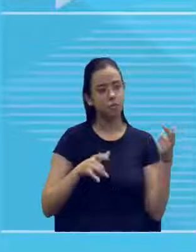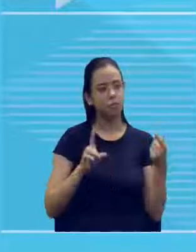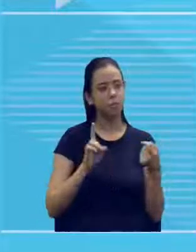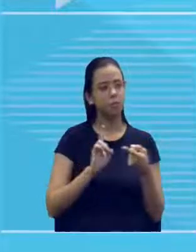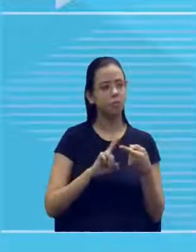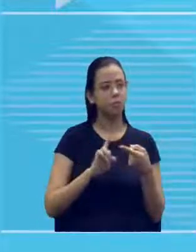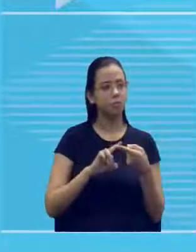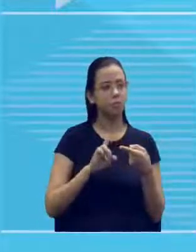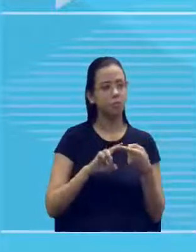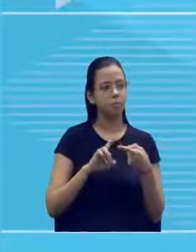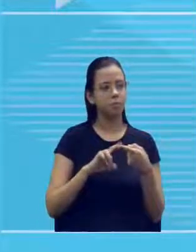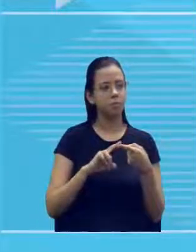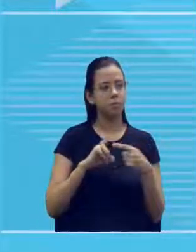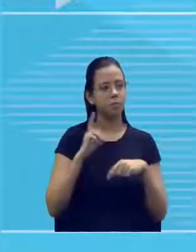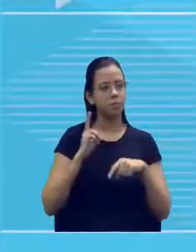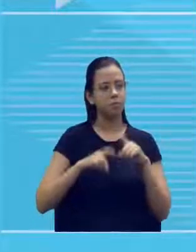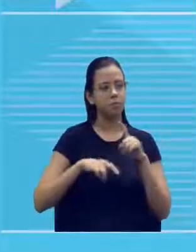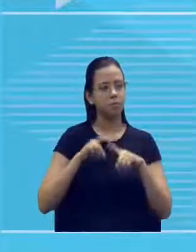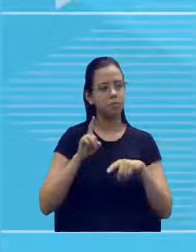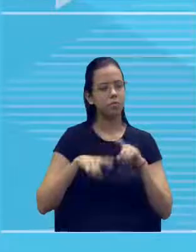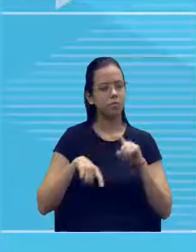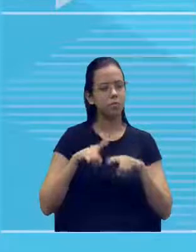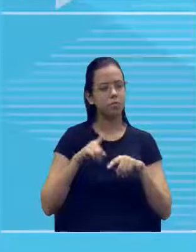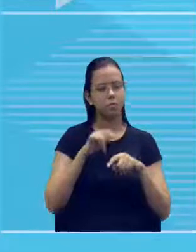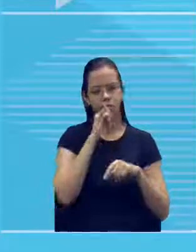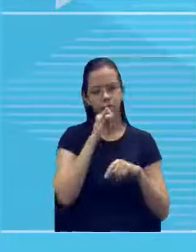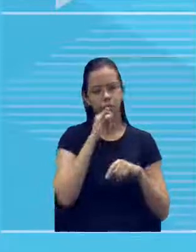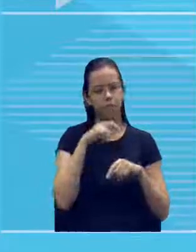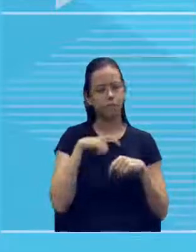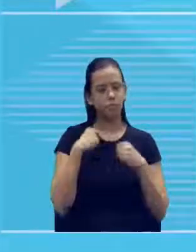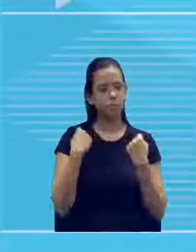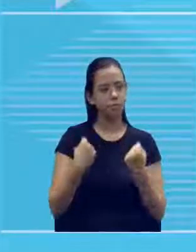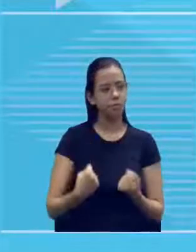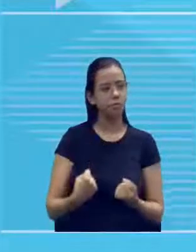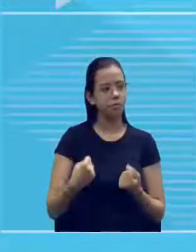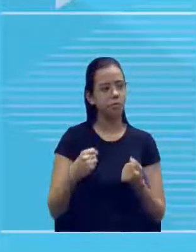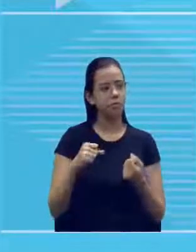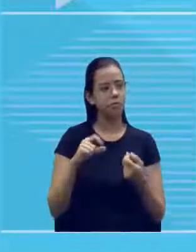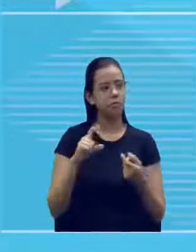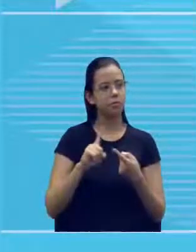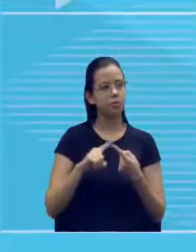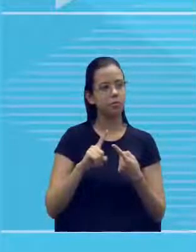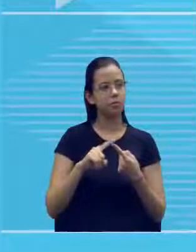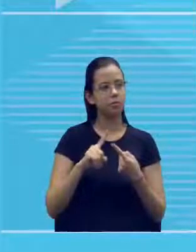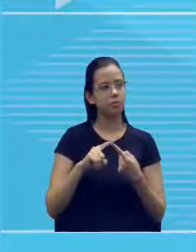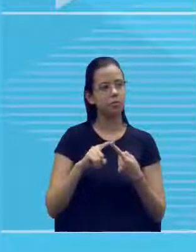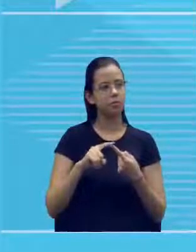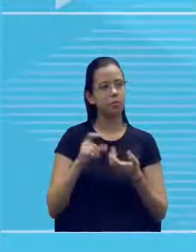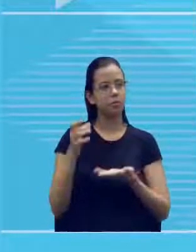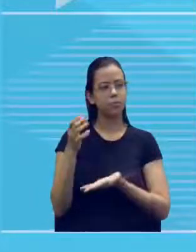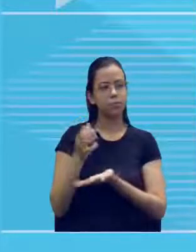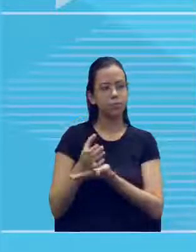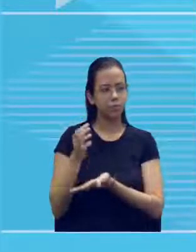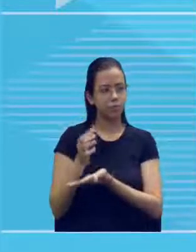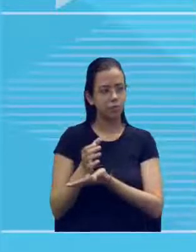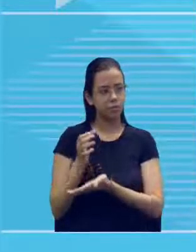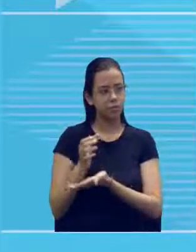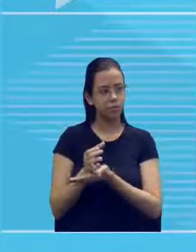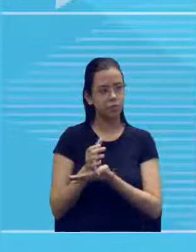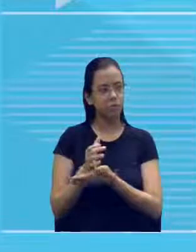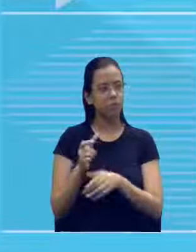o uso de aparelhos, né, aqui a balança, aqui um cálice, eles